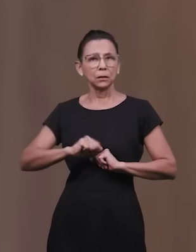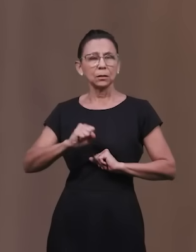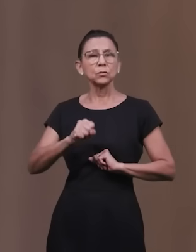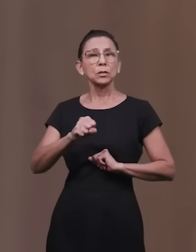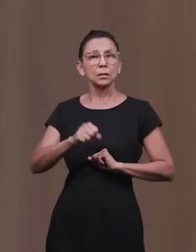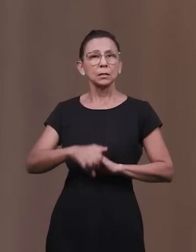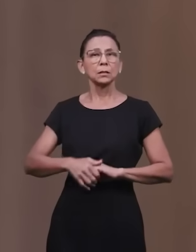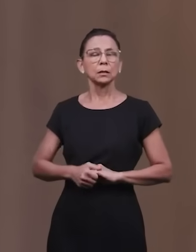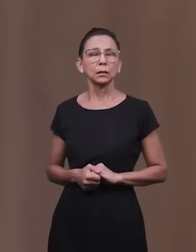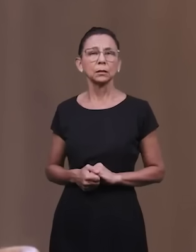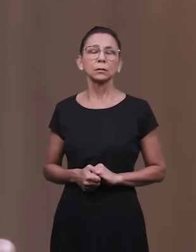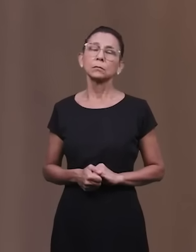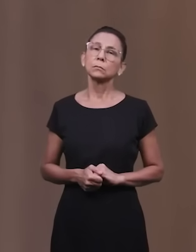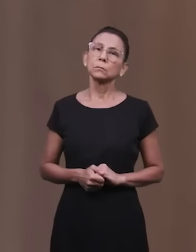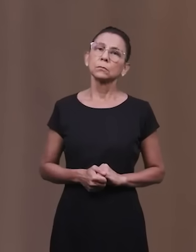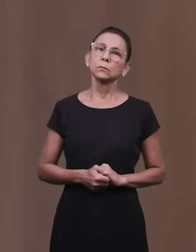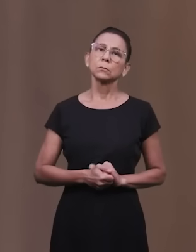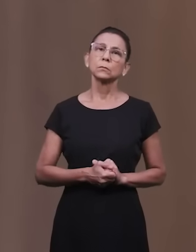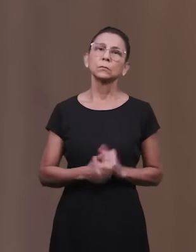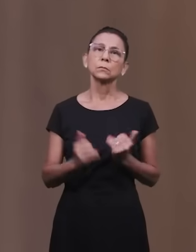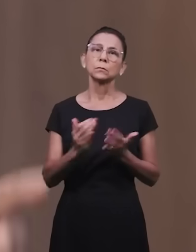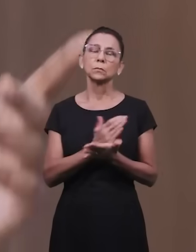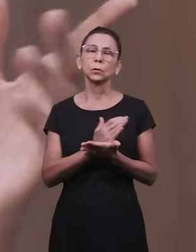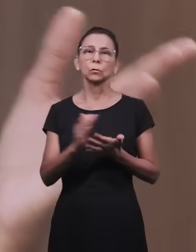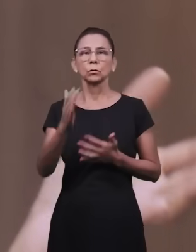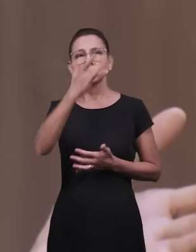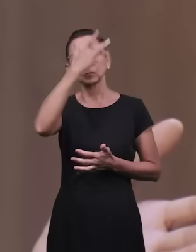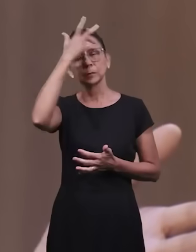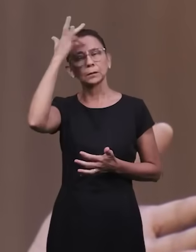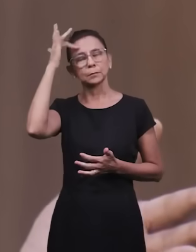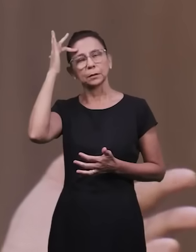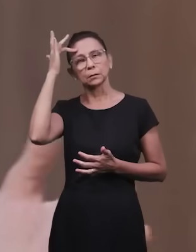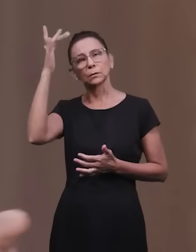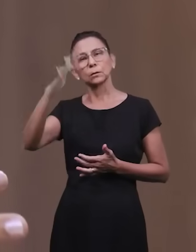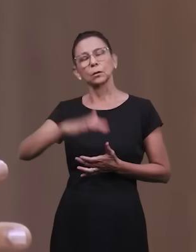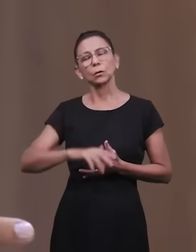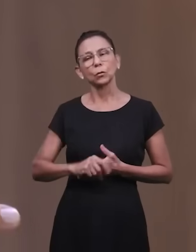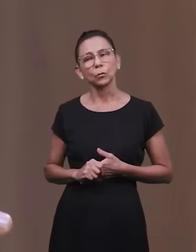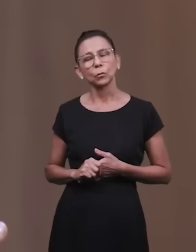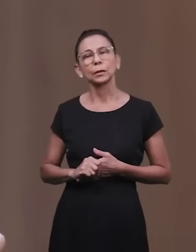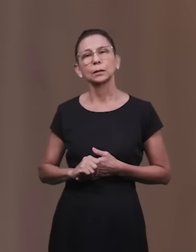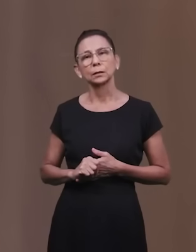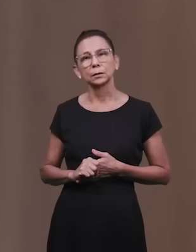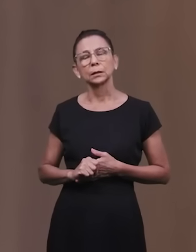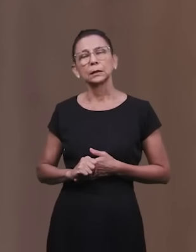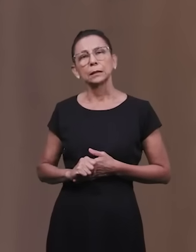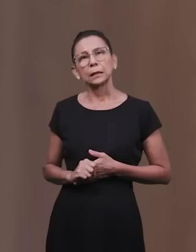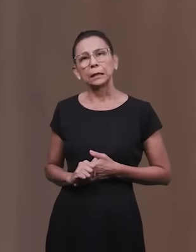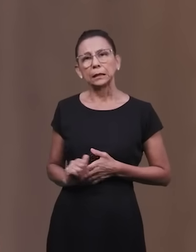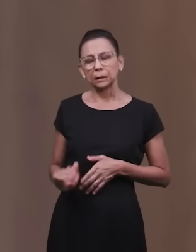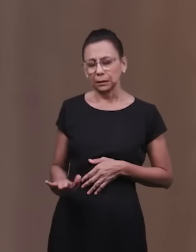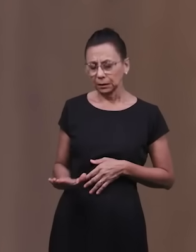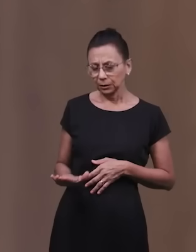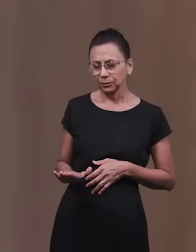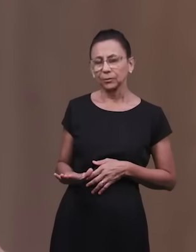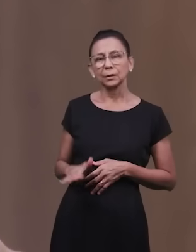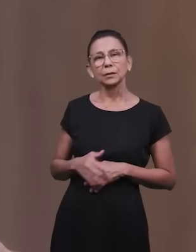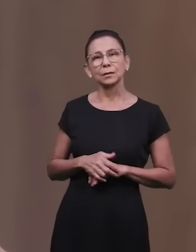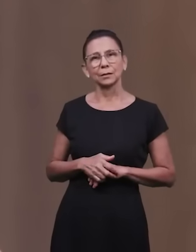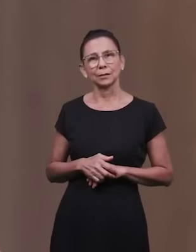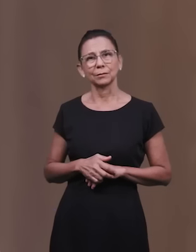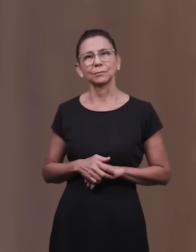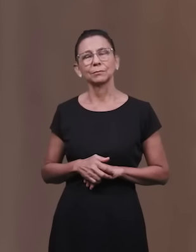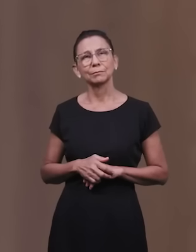Alguns fatores que levam as pessoas a terem mais tendência a apresentar esse sofrimento estão na